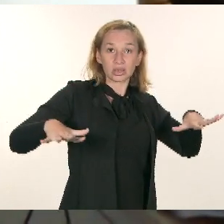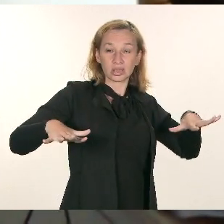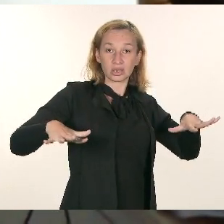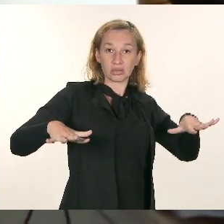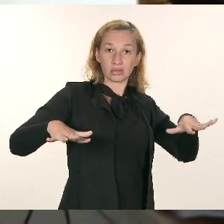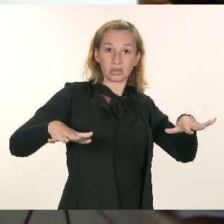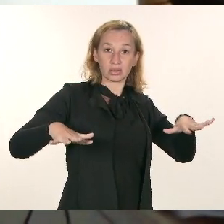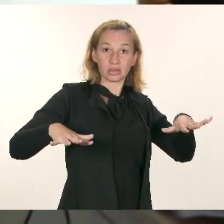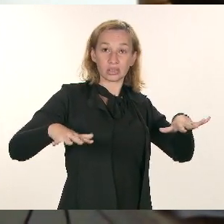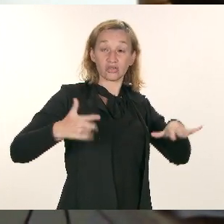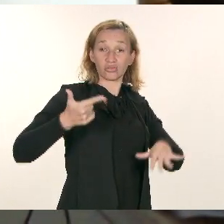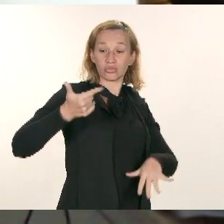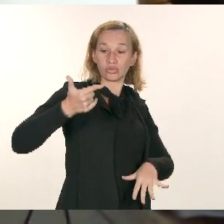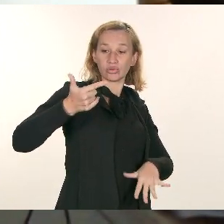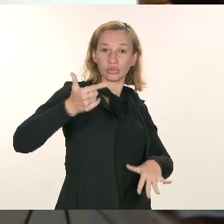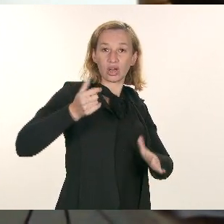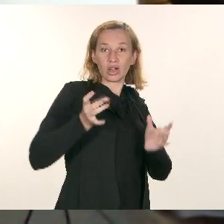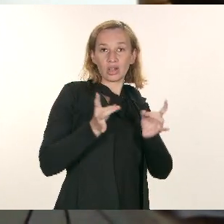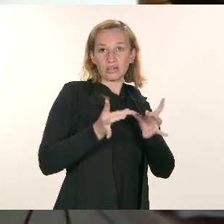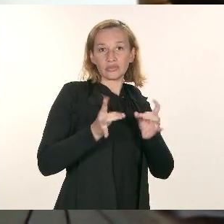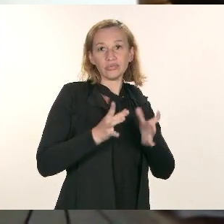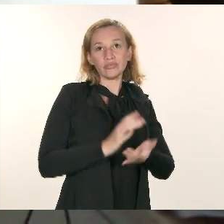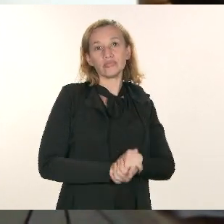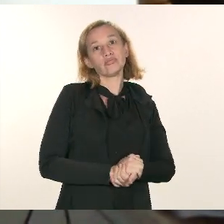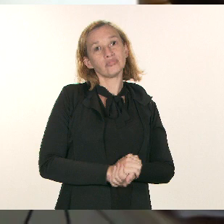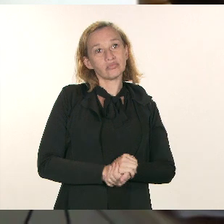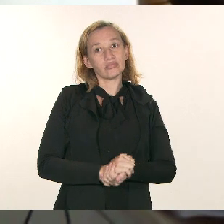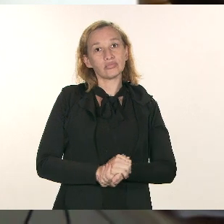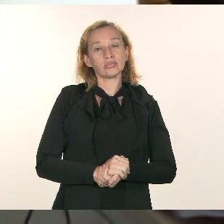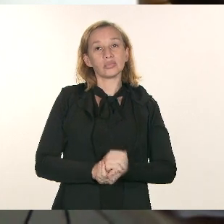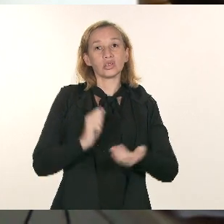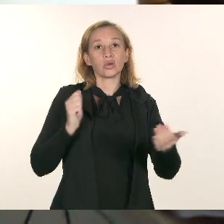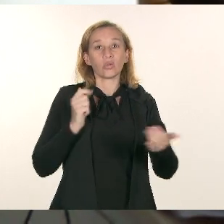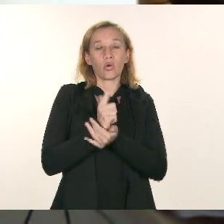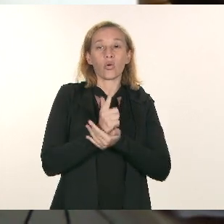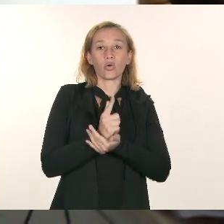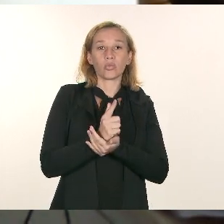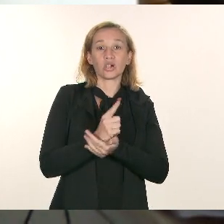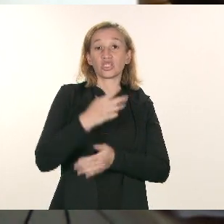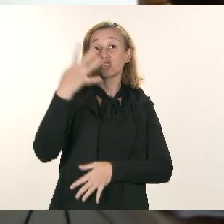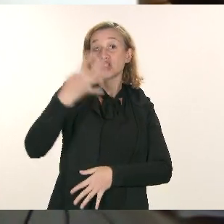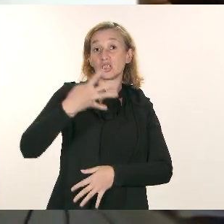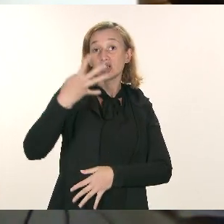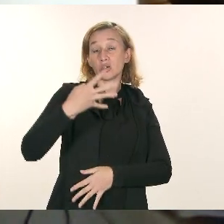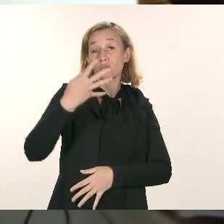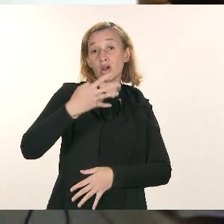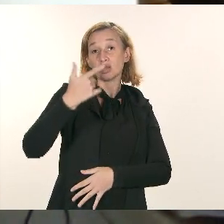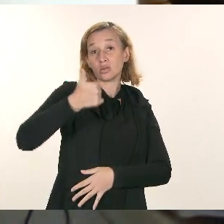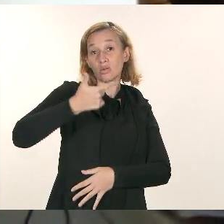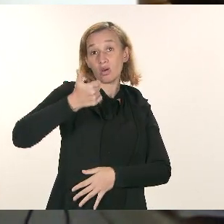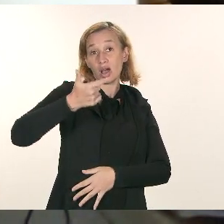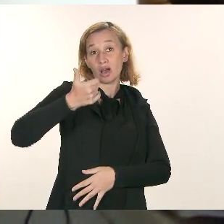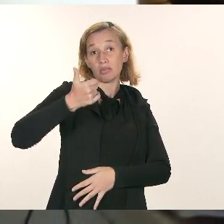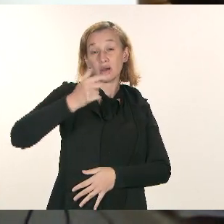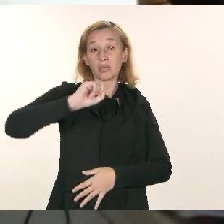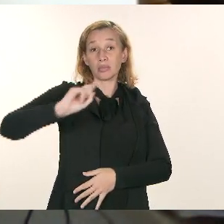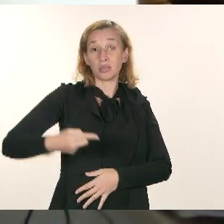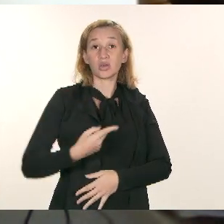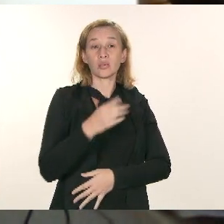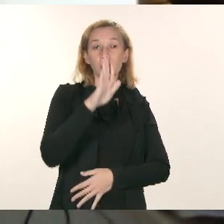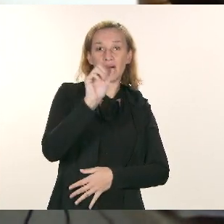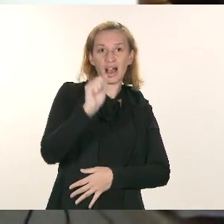fogo, autorizando a sair de compra de 4 armas para 6, de 1.000 balas